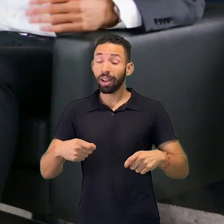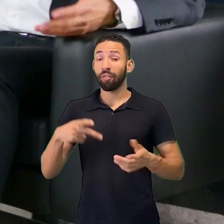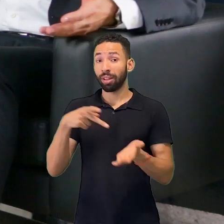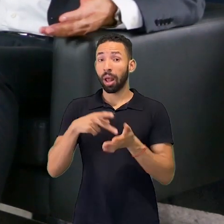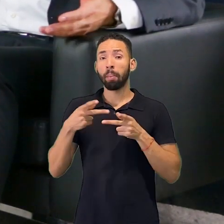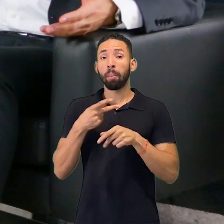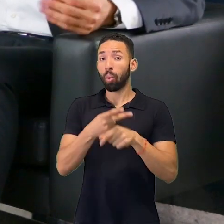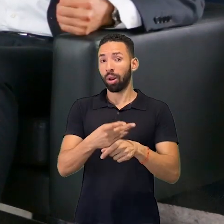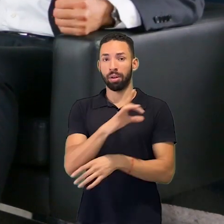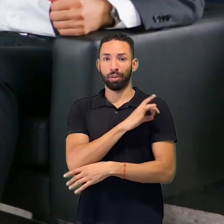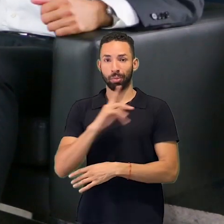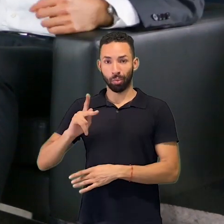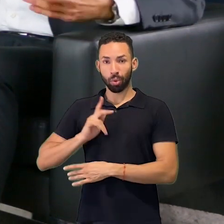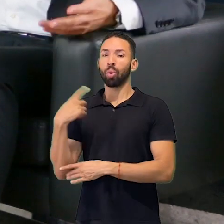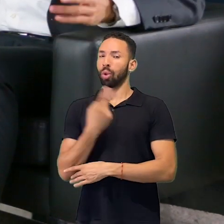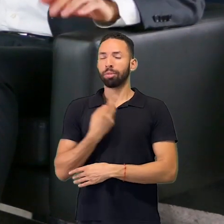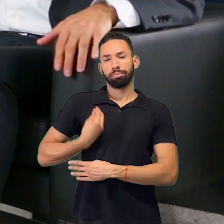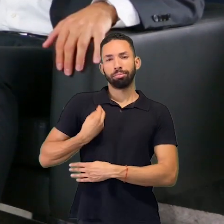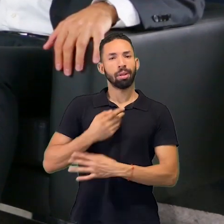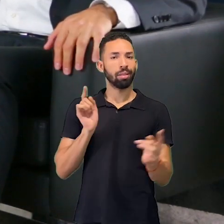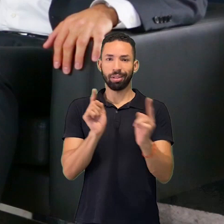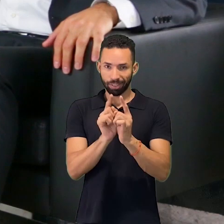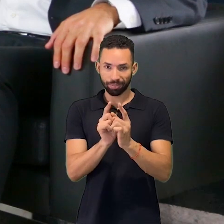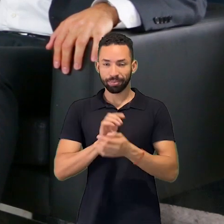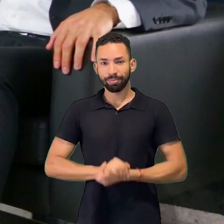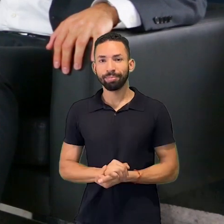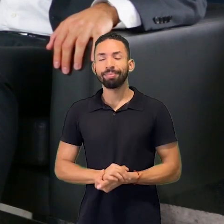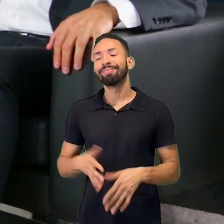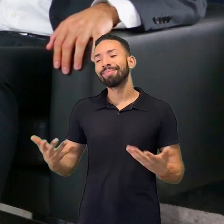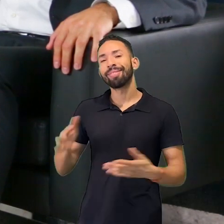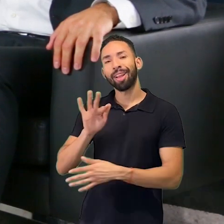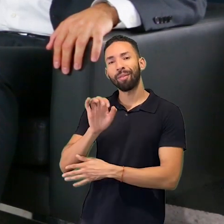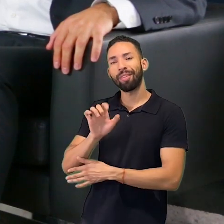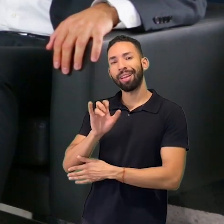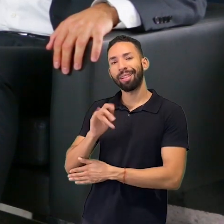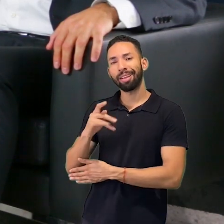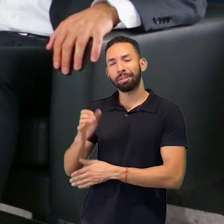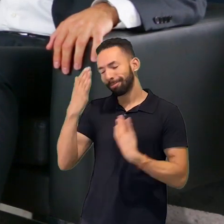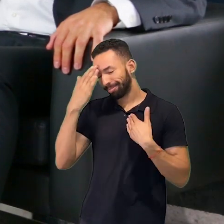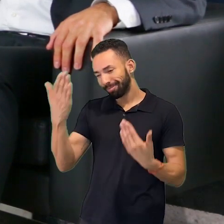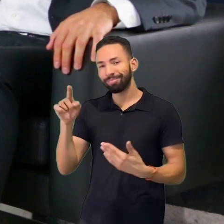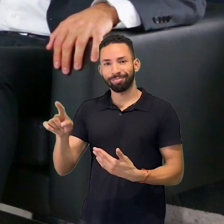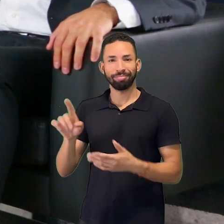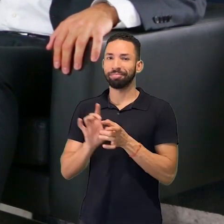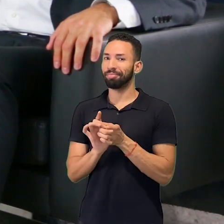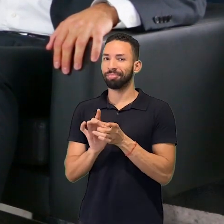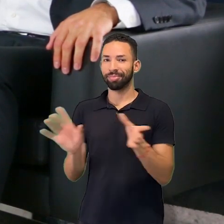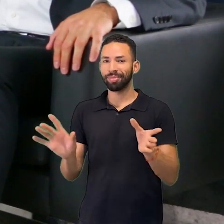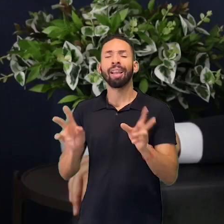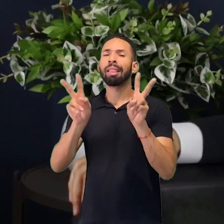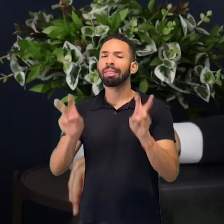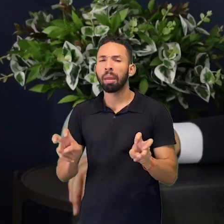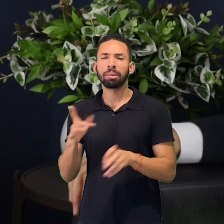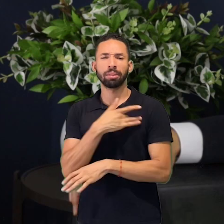que realmente procure a Defensoria, que nós estaremos lá para atender. Felipe, muito obrigada pela